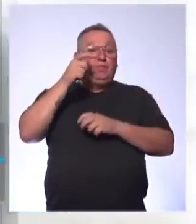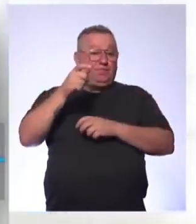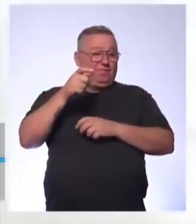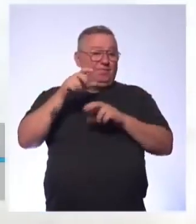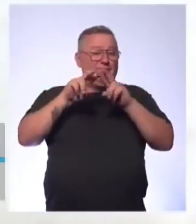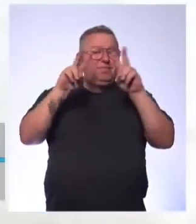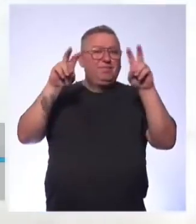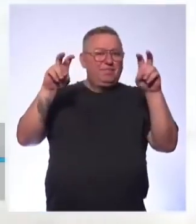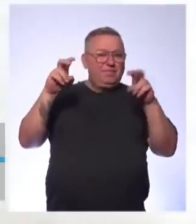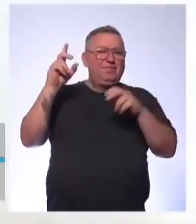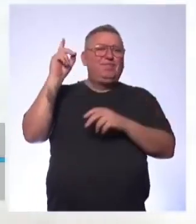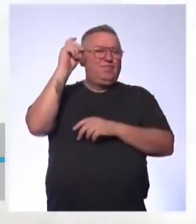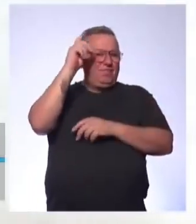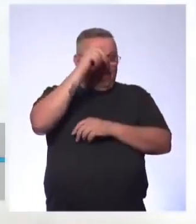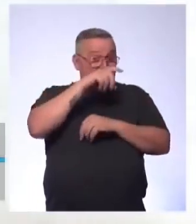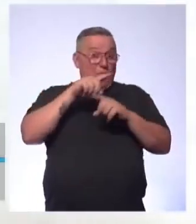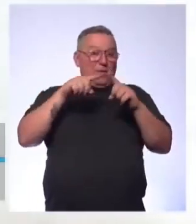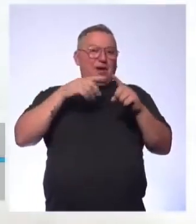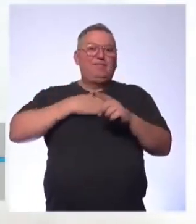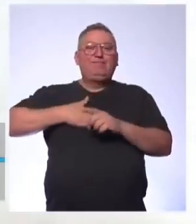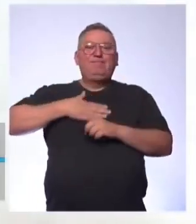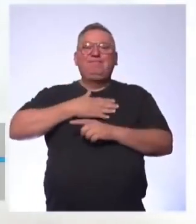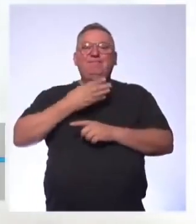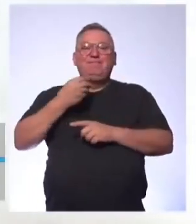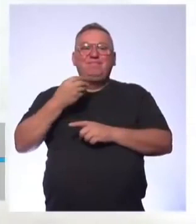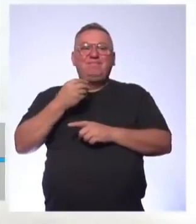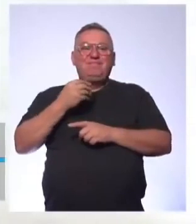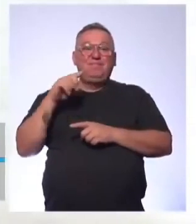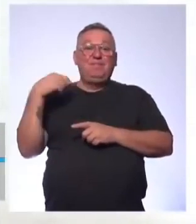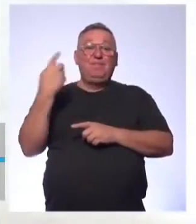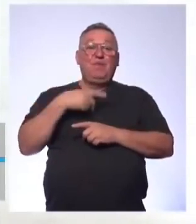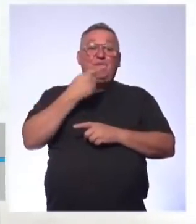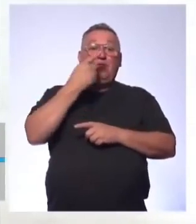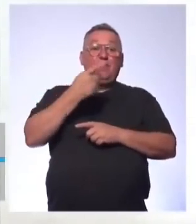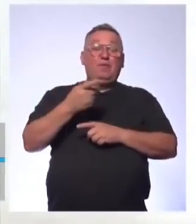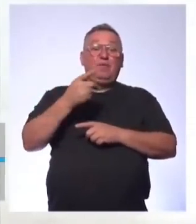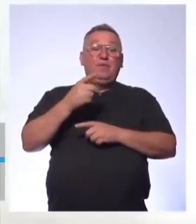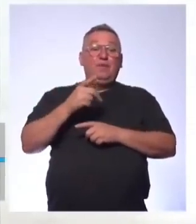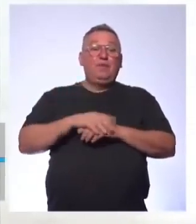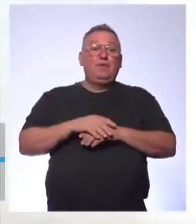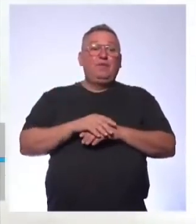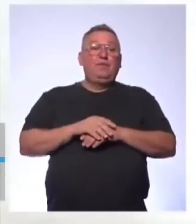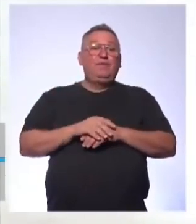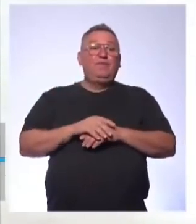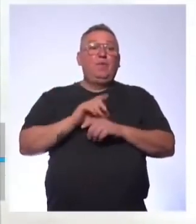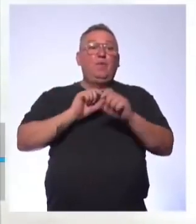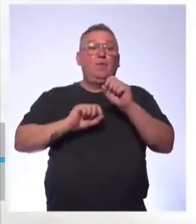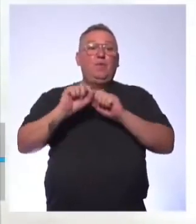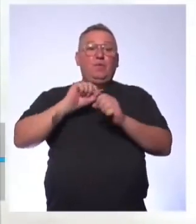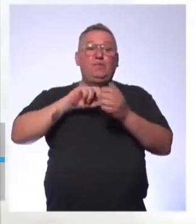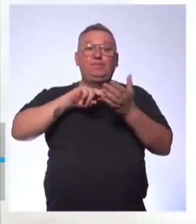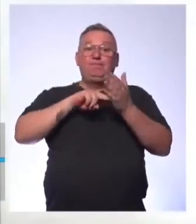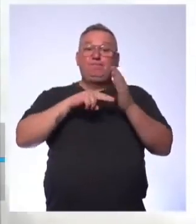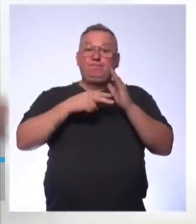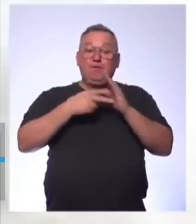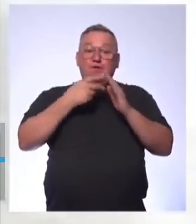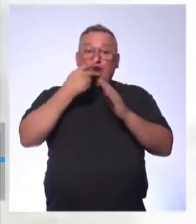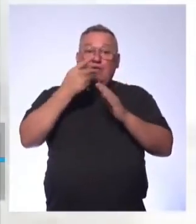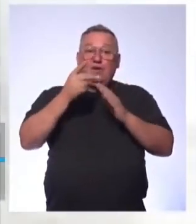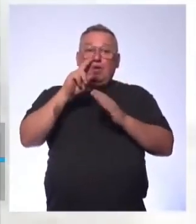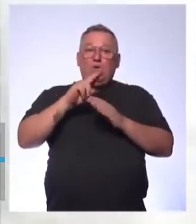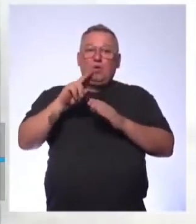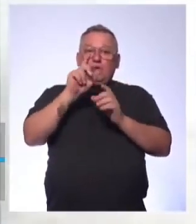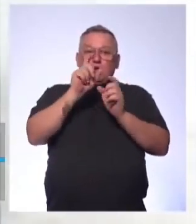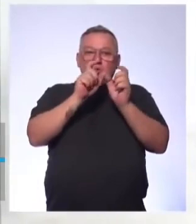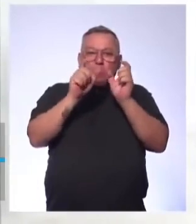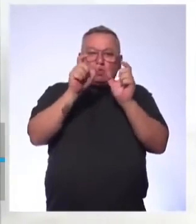assunto meio complexo, mas que eu gosto bastante. Nós vamos falar sobre family tree, mas eu não vou falar um pouquinho. Usa o